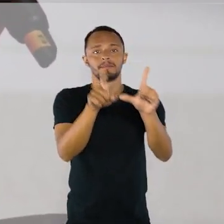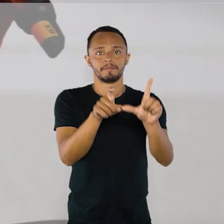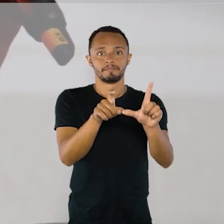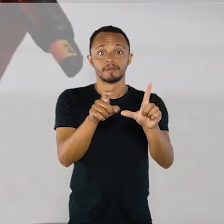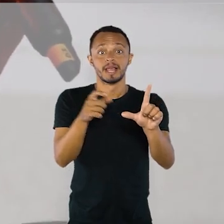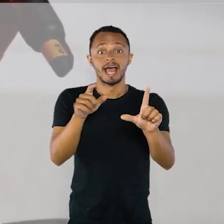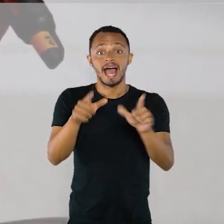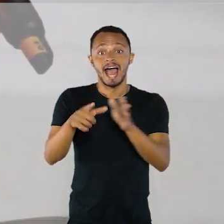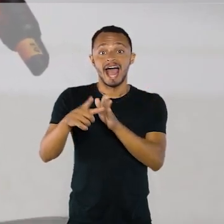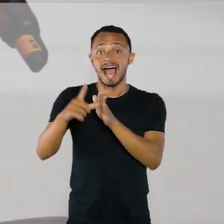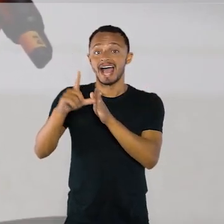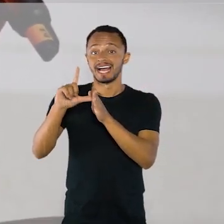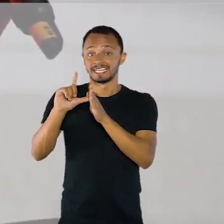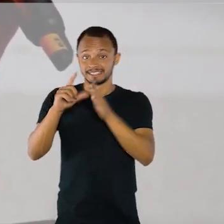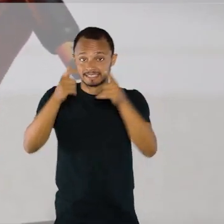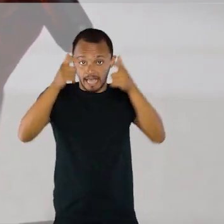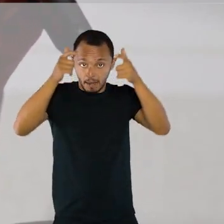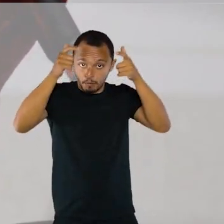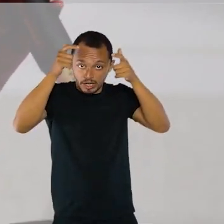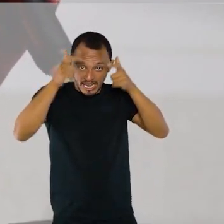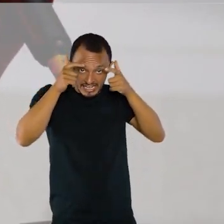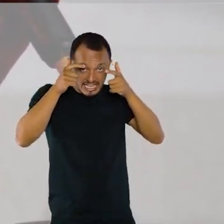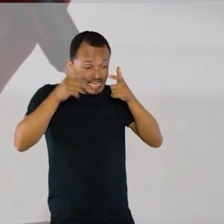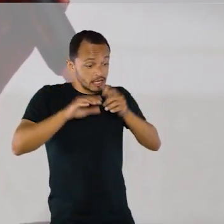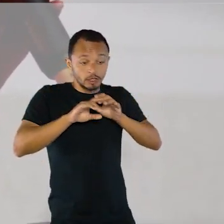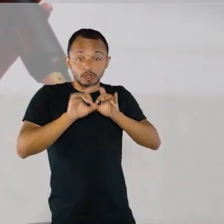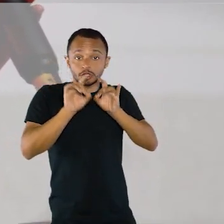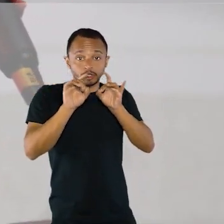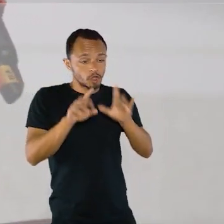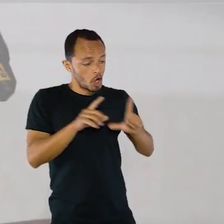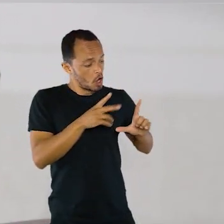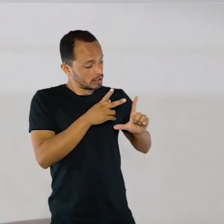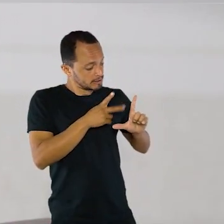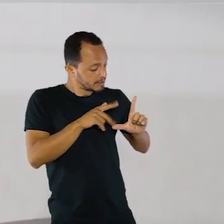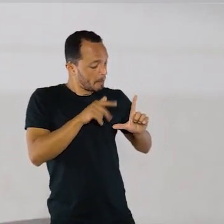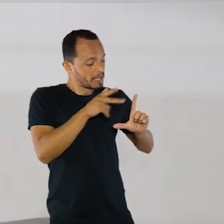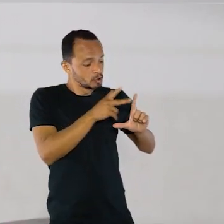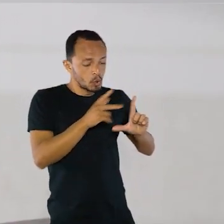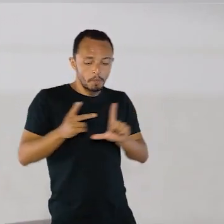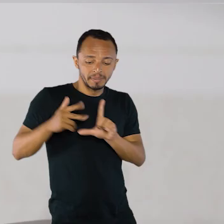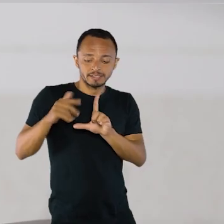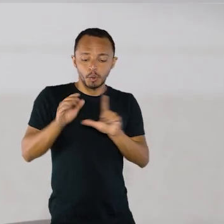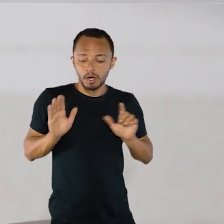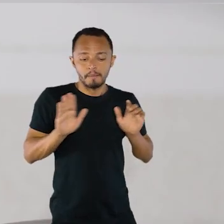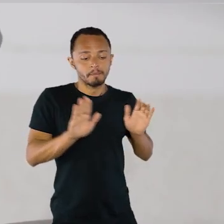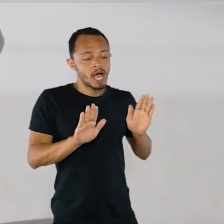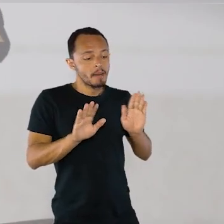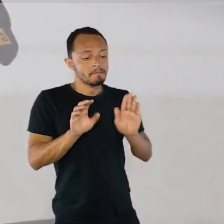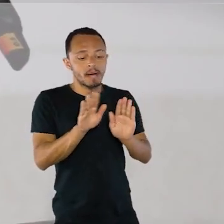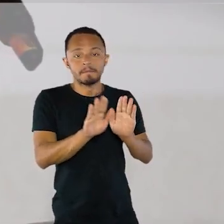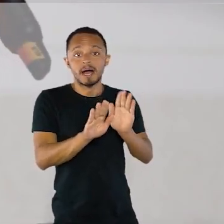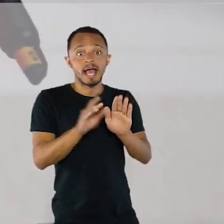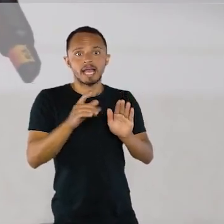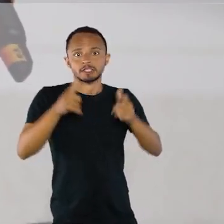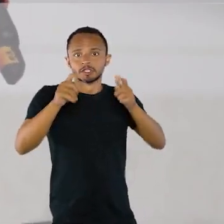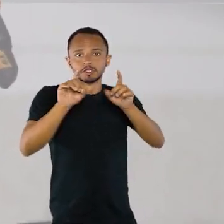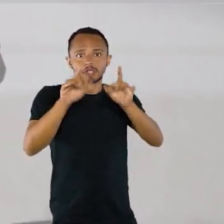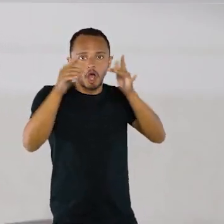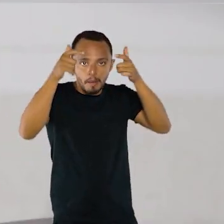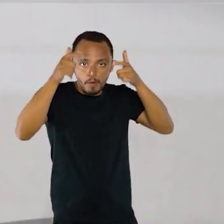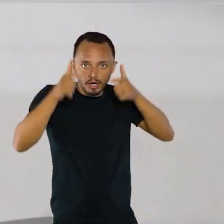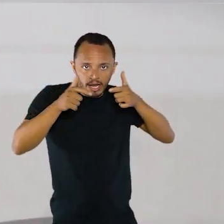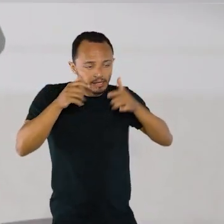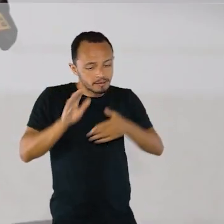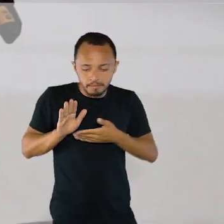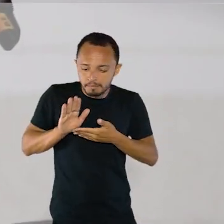único que criava as imagens, que comissionava artistas para fazer pinturas. A partir da República, cada estado da